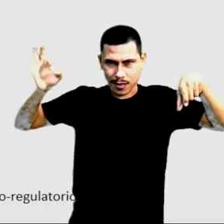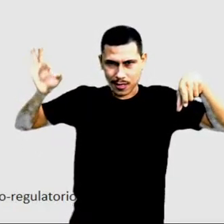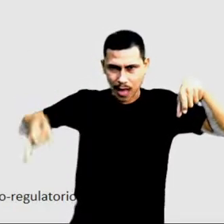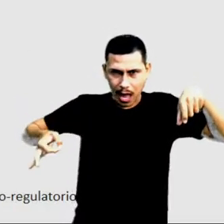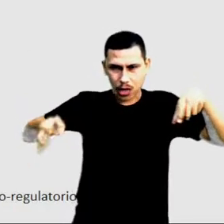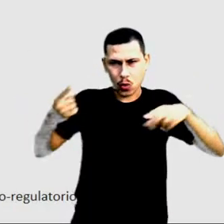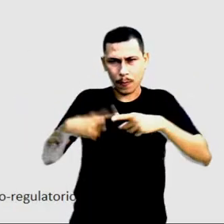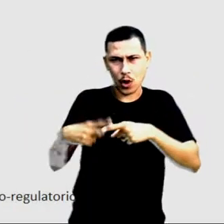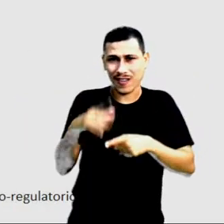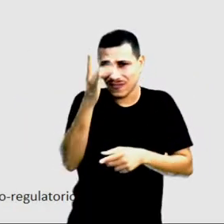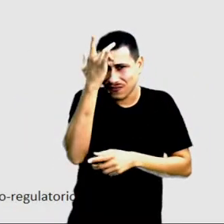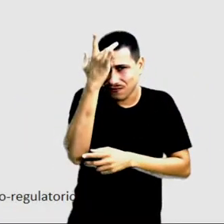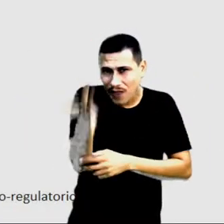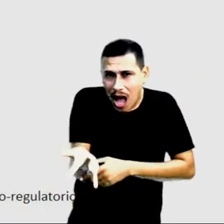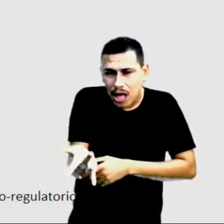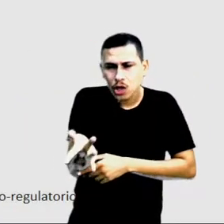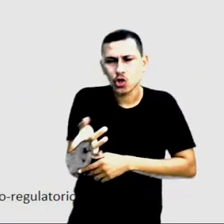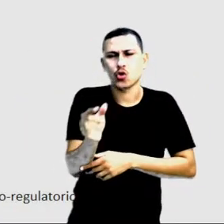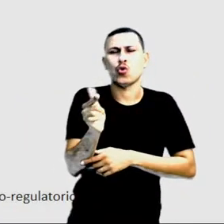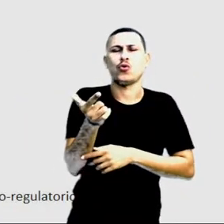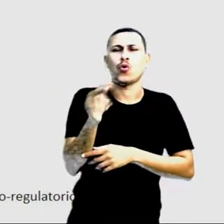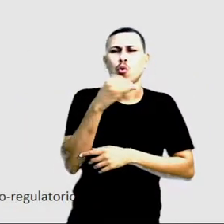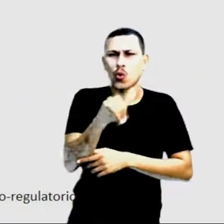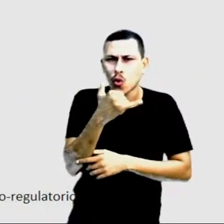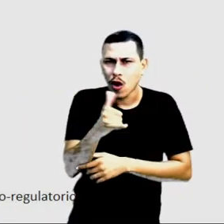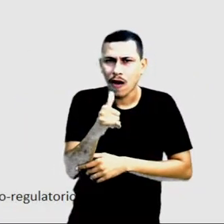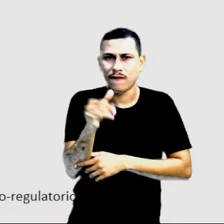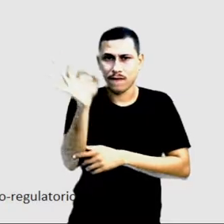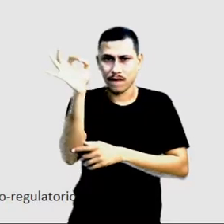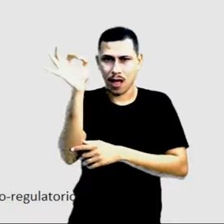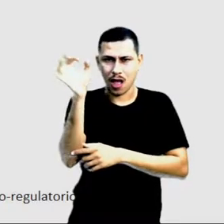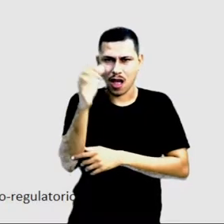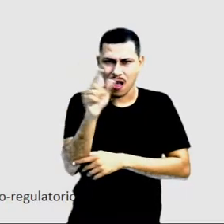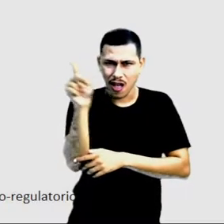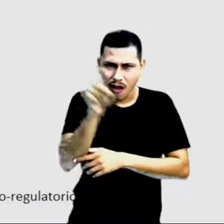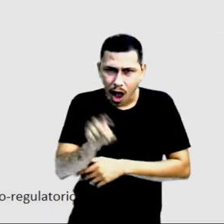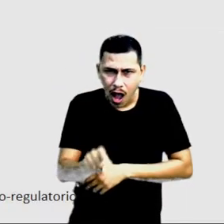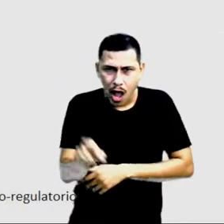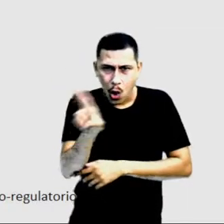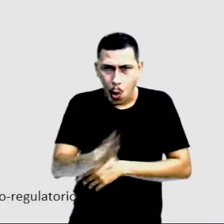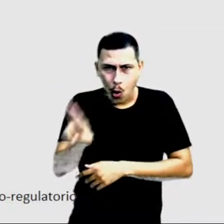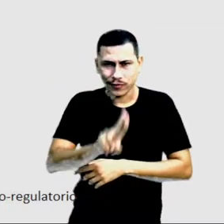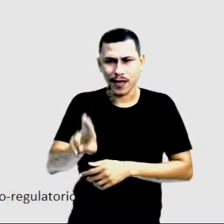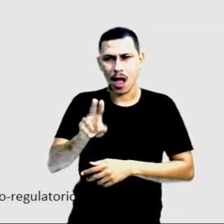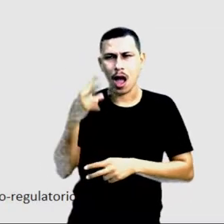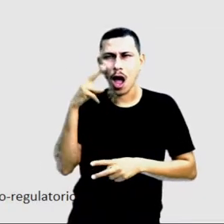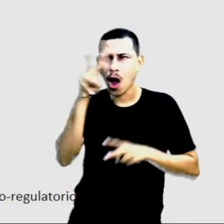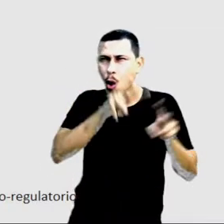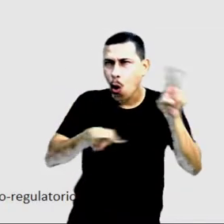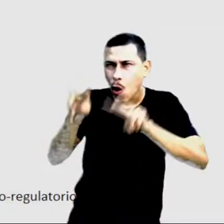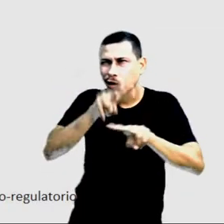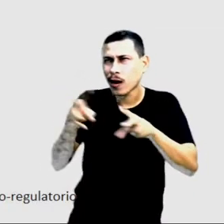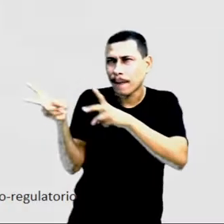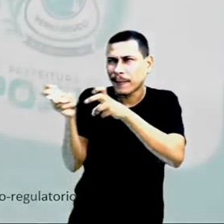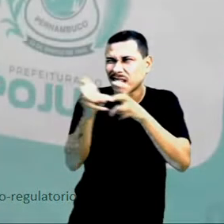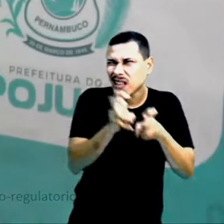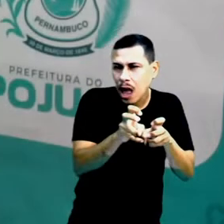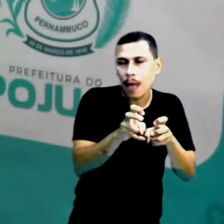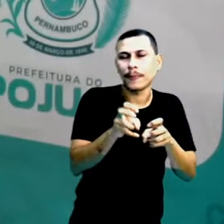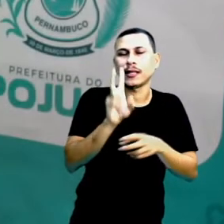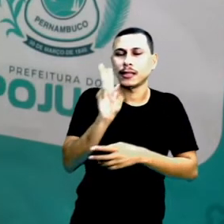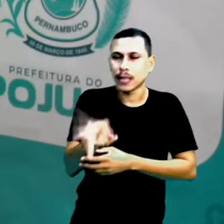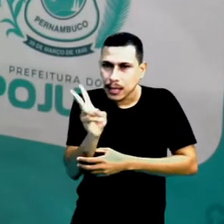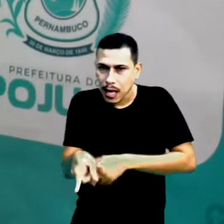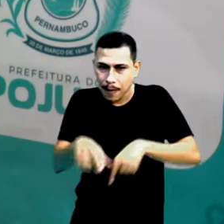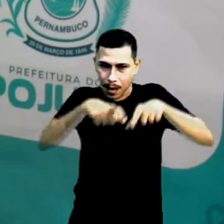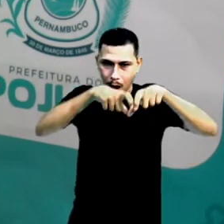que é fácil eletrificar as linhas e os carros. Então a gente vê que eles andam sempre no mesmo local, né? Naqueles